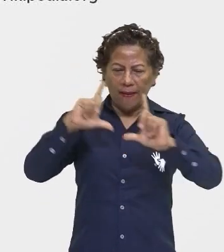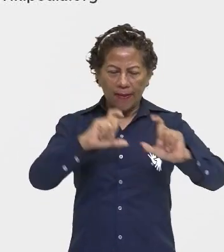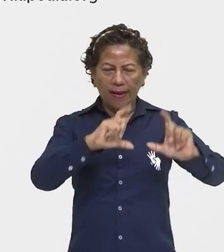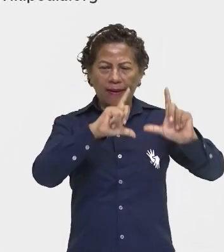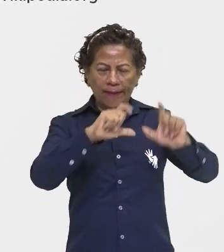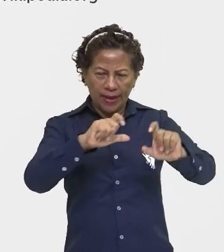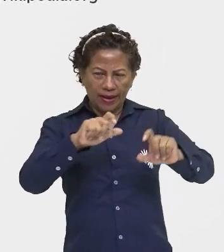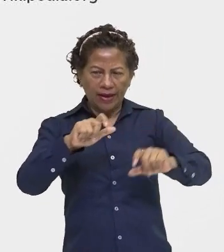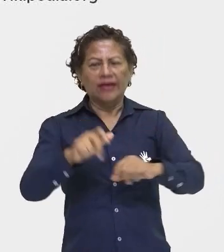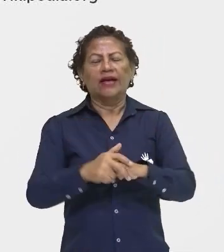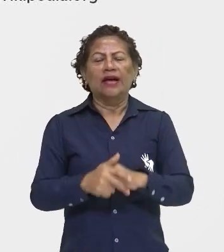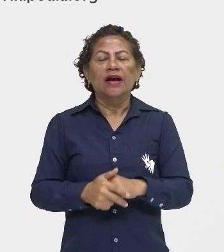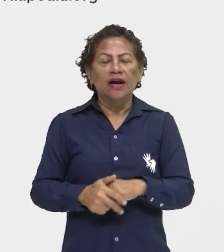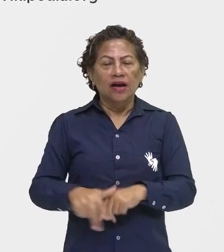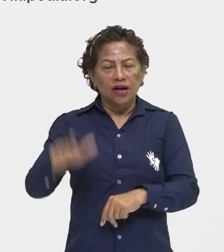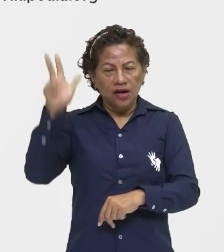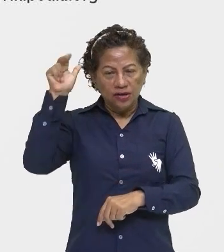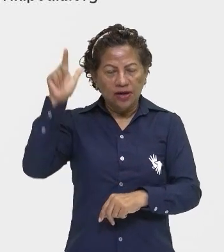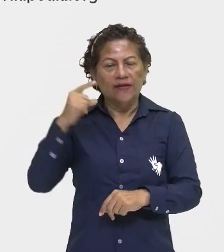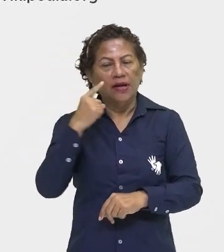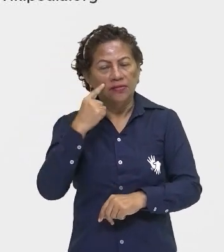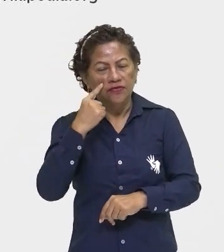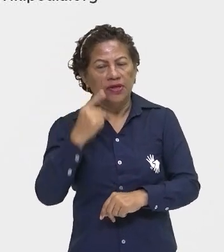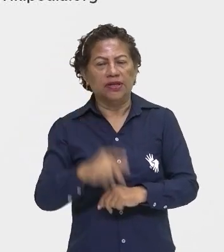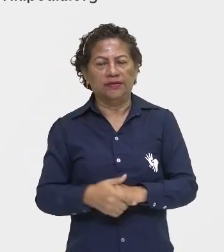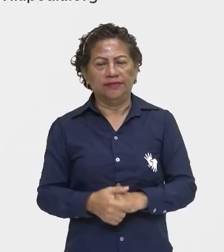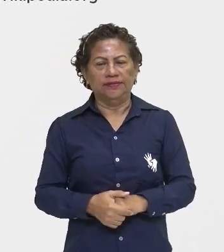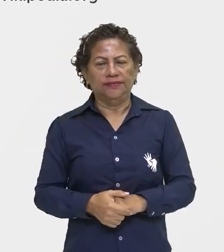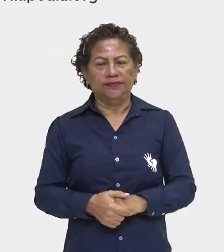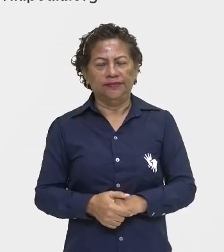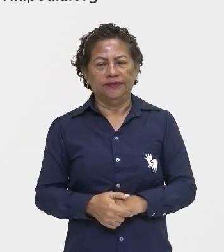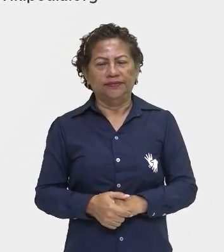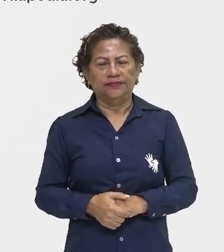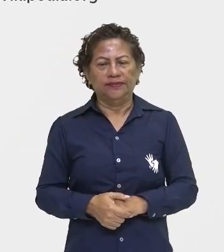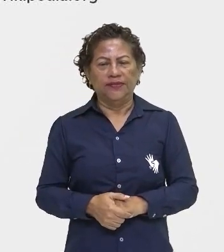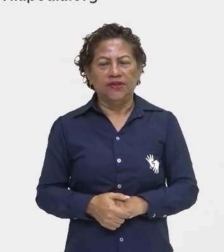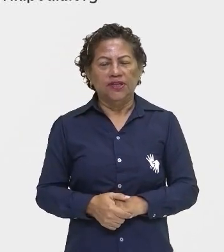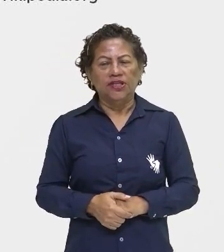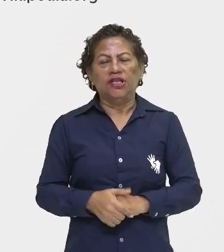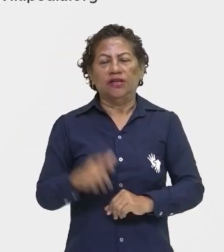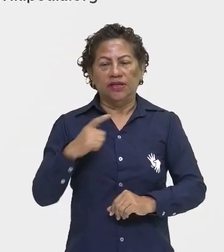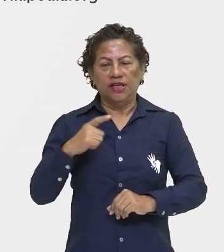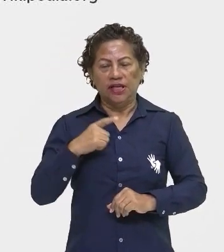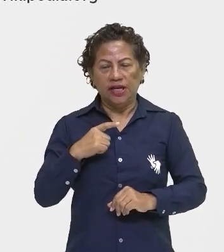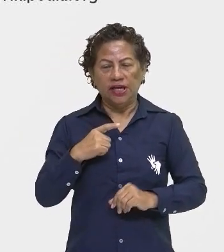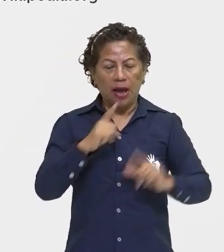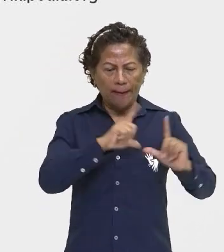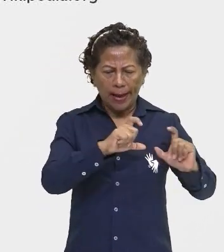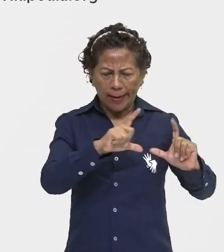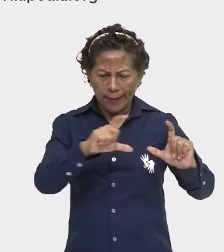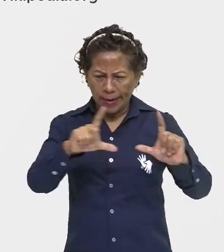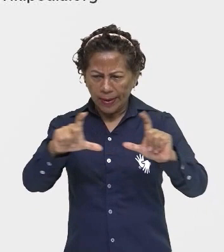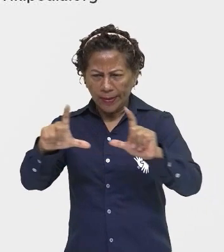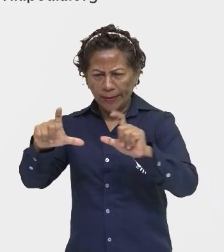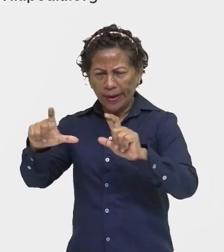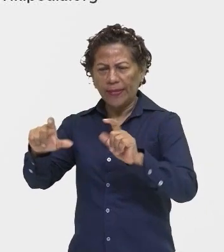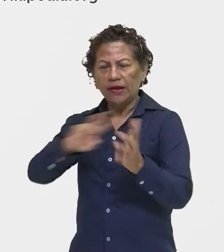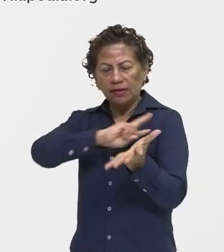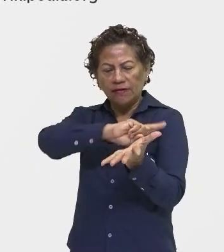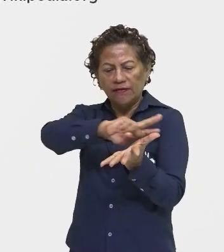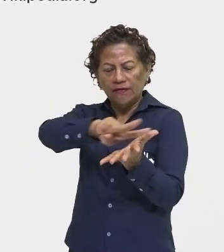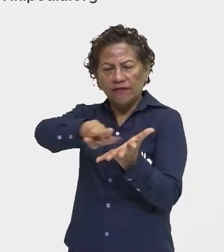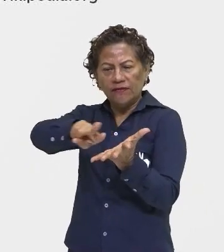cavalo passando. Ele obteve, assim, a decomposição do movimento em várias